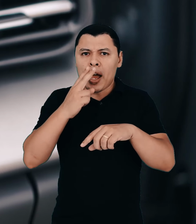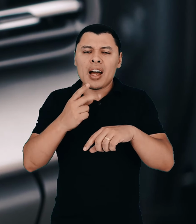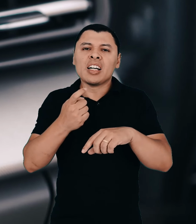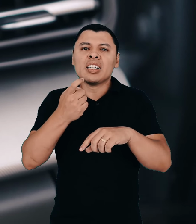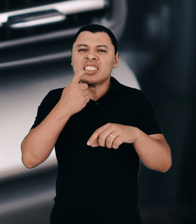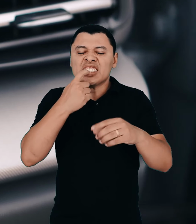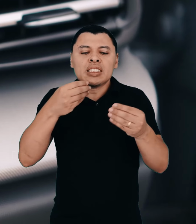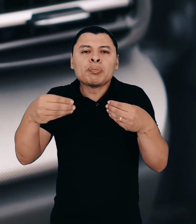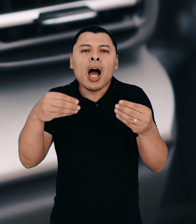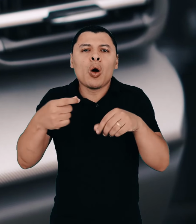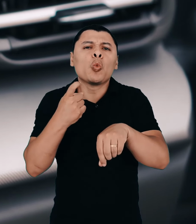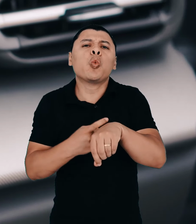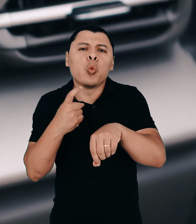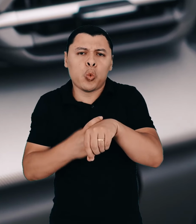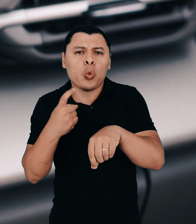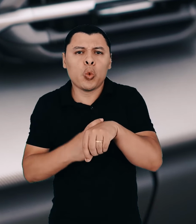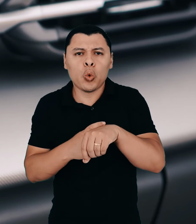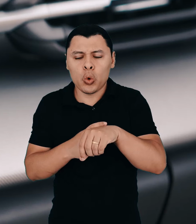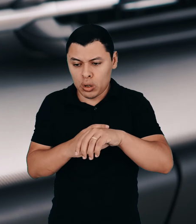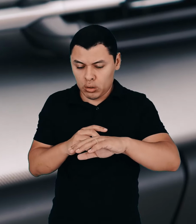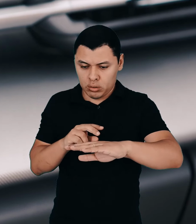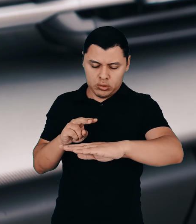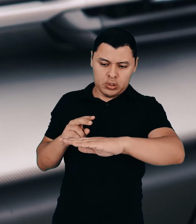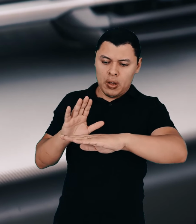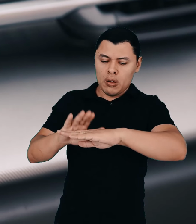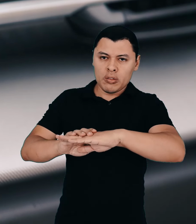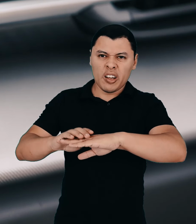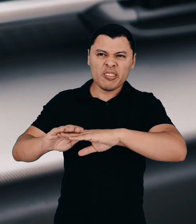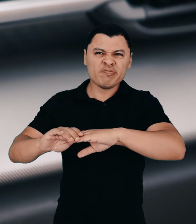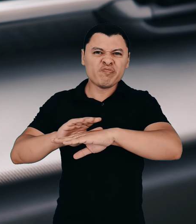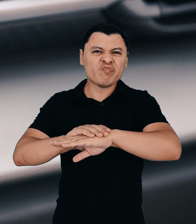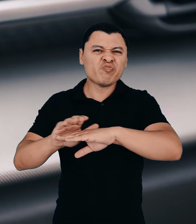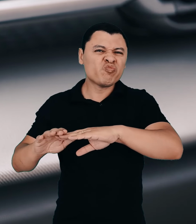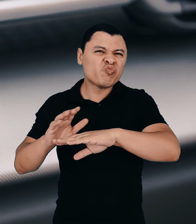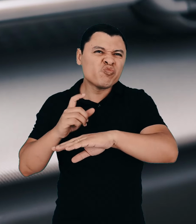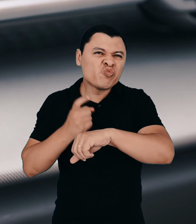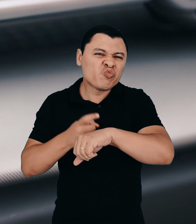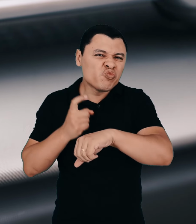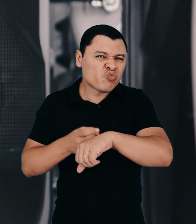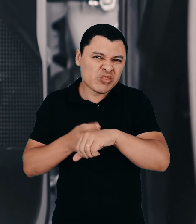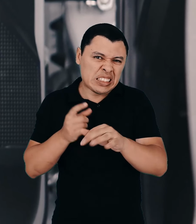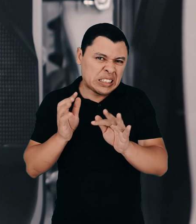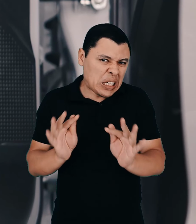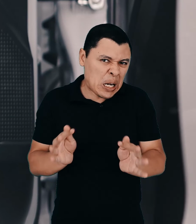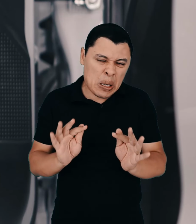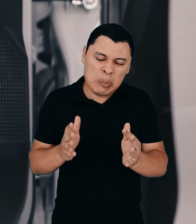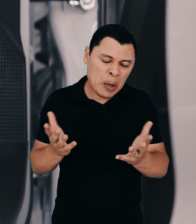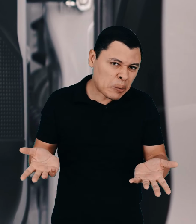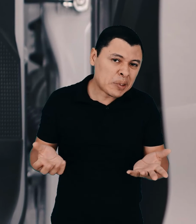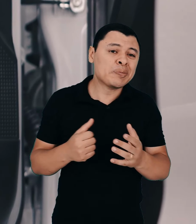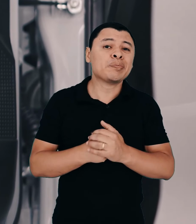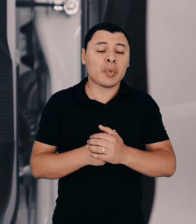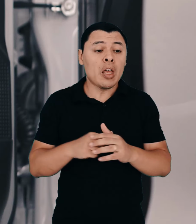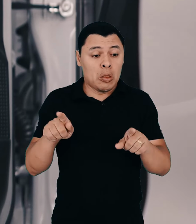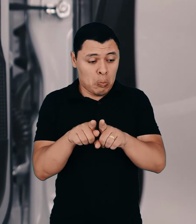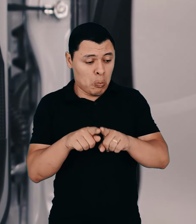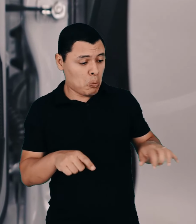com texturas muito bonitas, mas ao toque são materiais completamente convencionais, né? O painel de porta, inclusive, bem